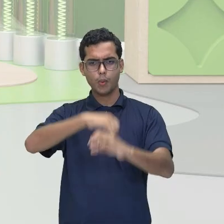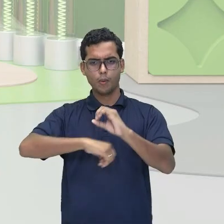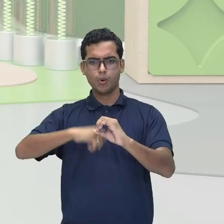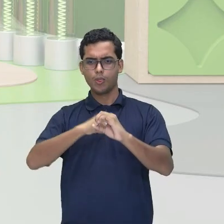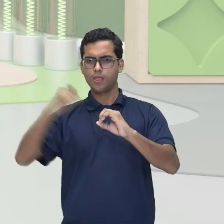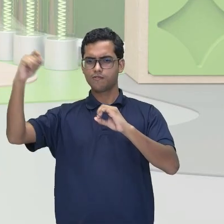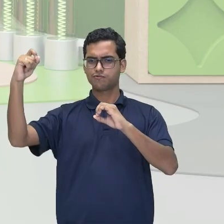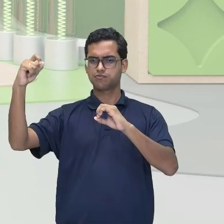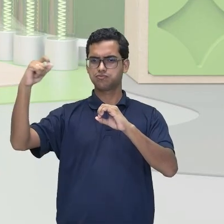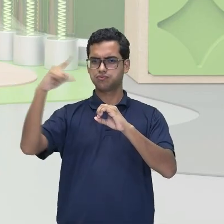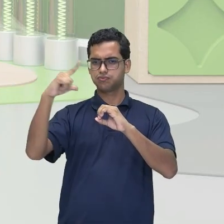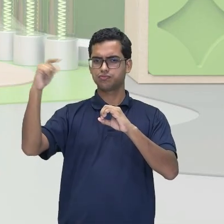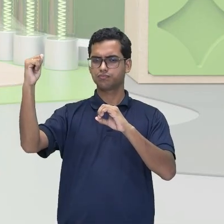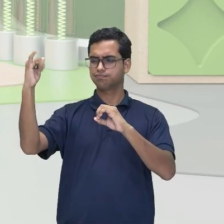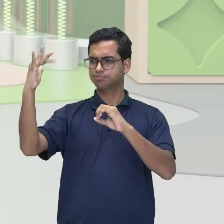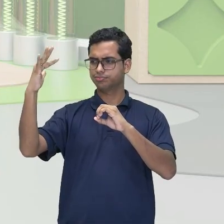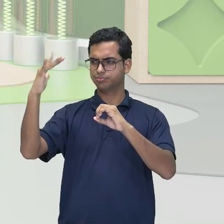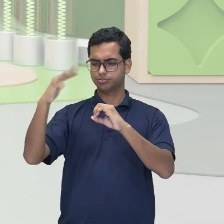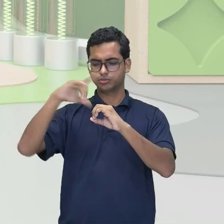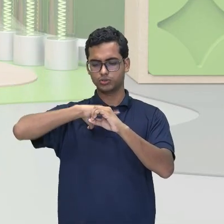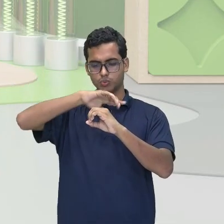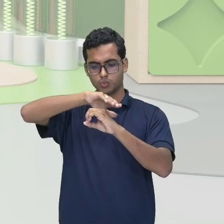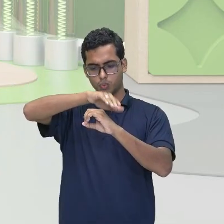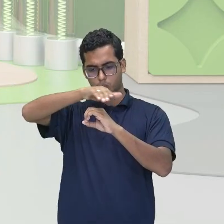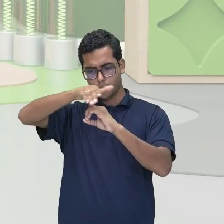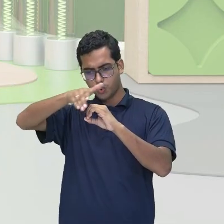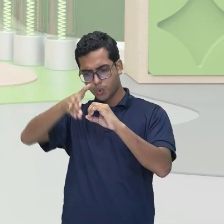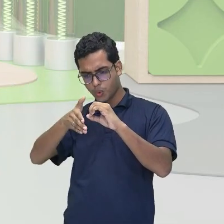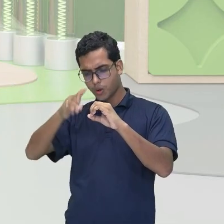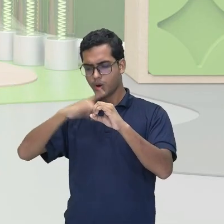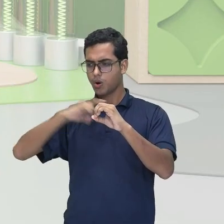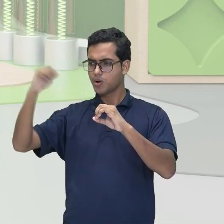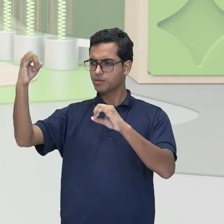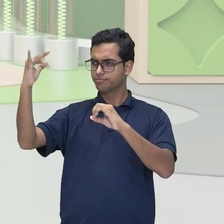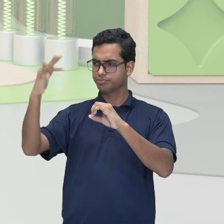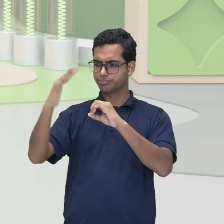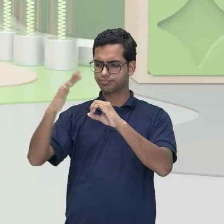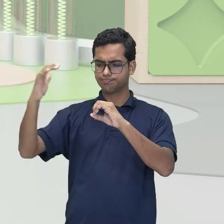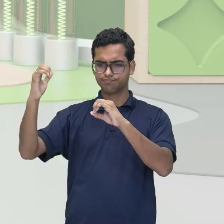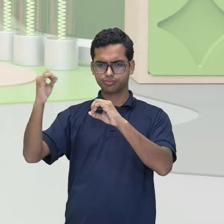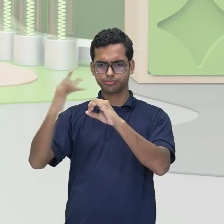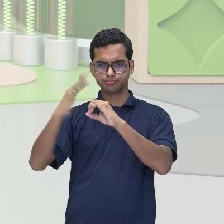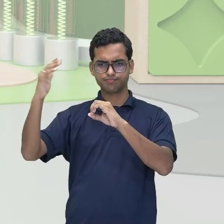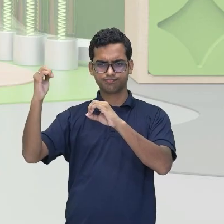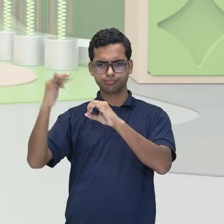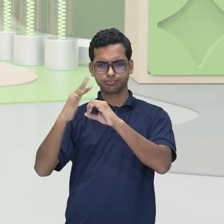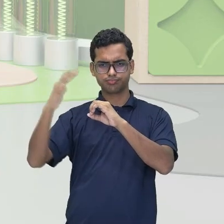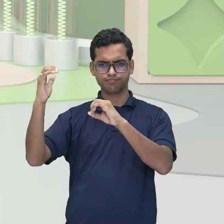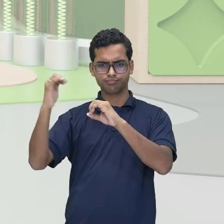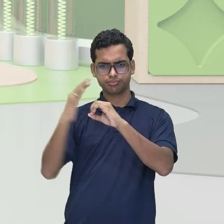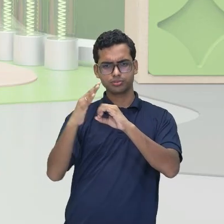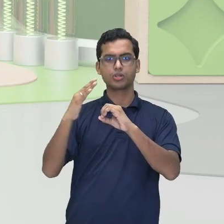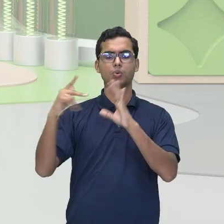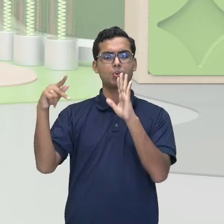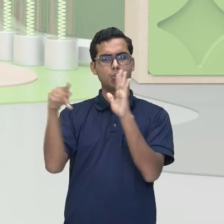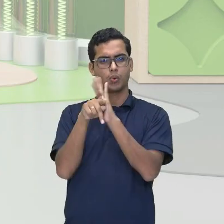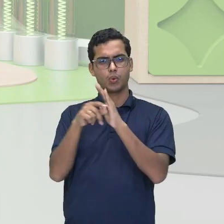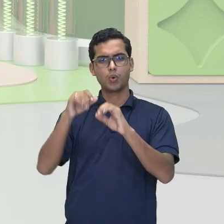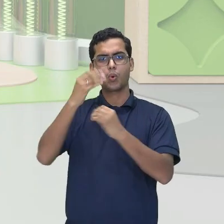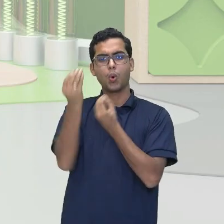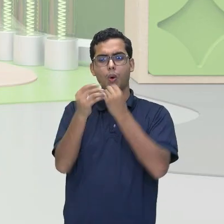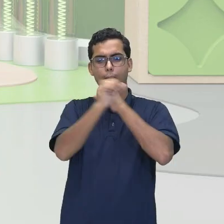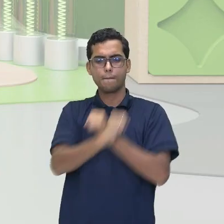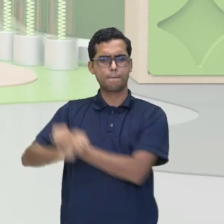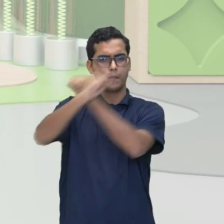né? Então, a camada de ozônio, ela vai agir para o nosso planeta como se fosse